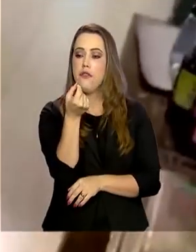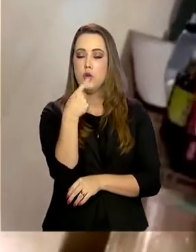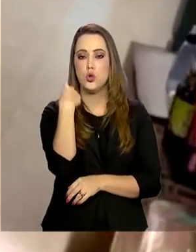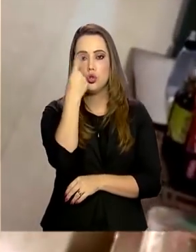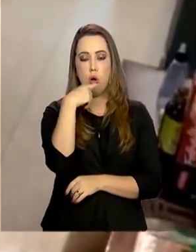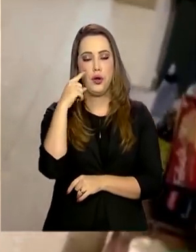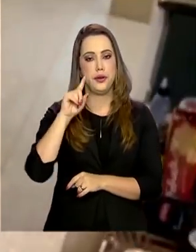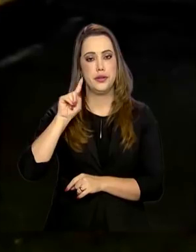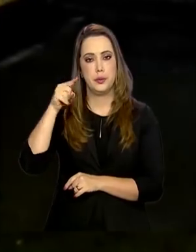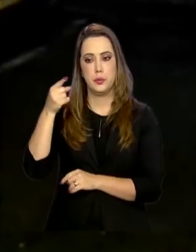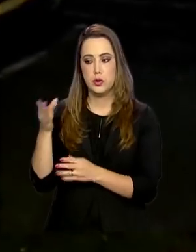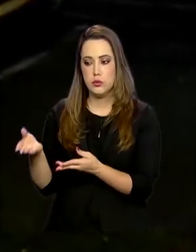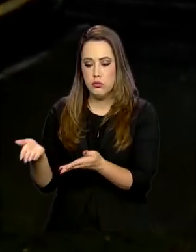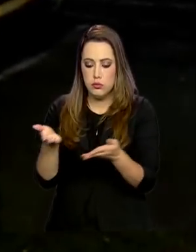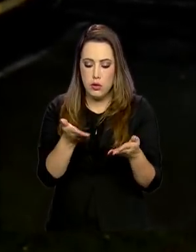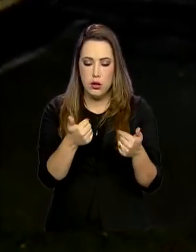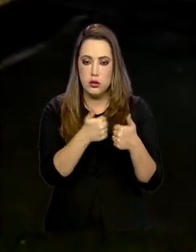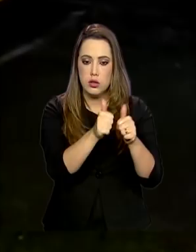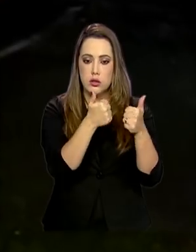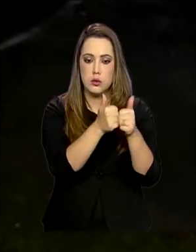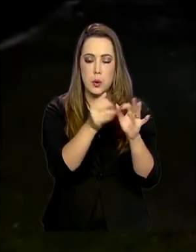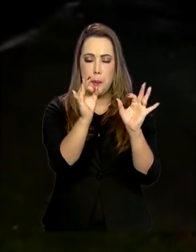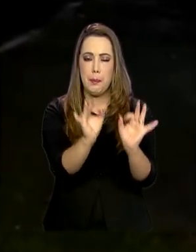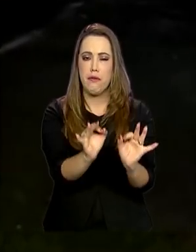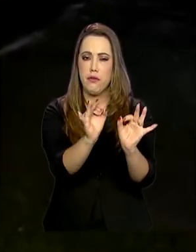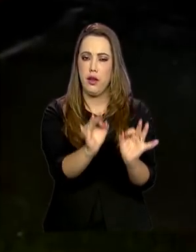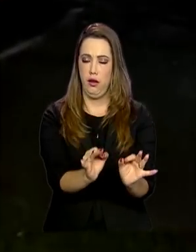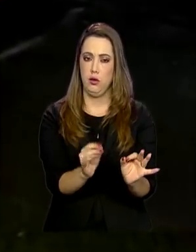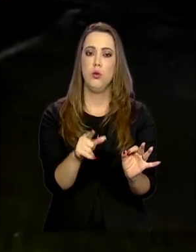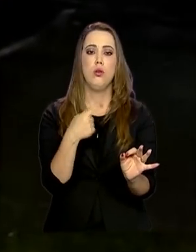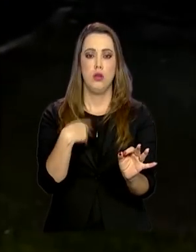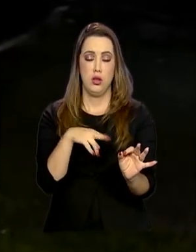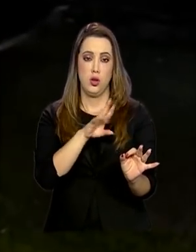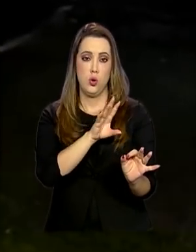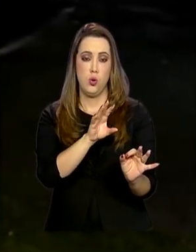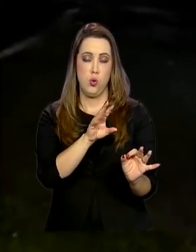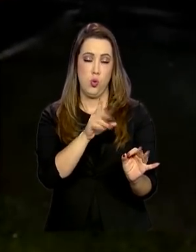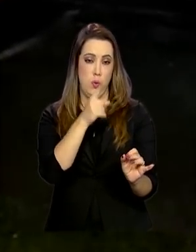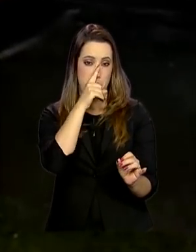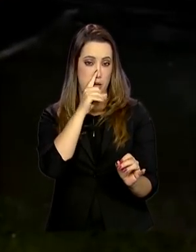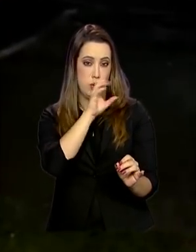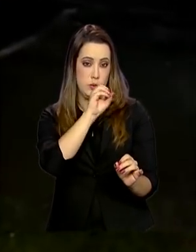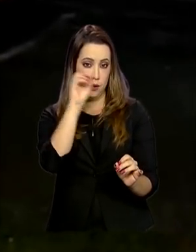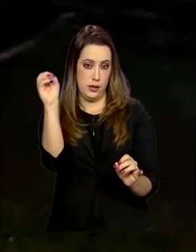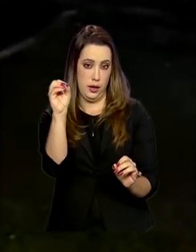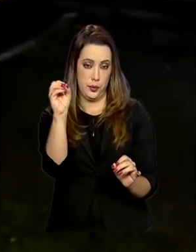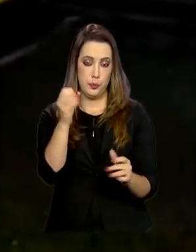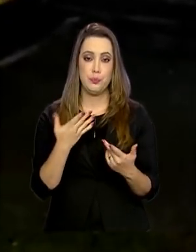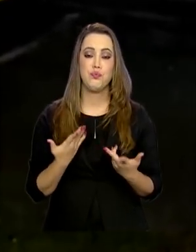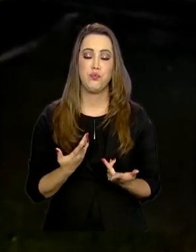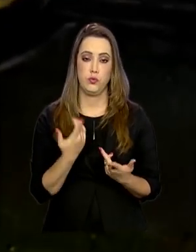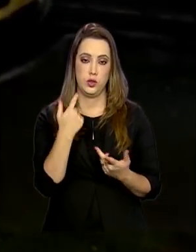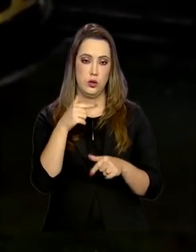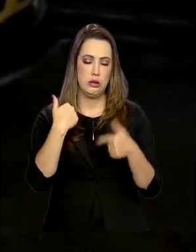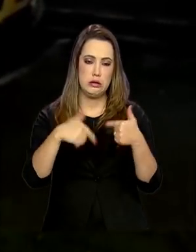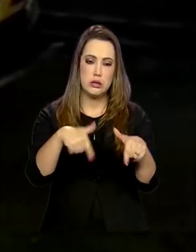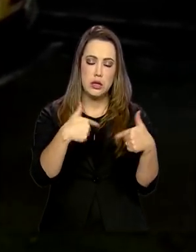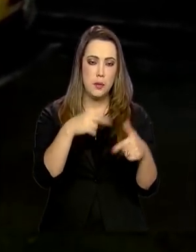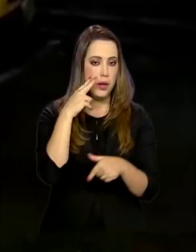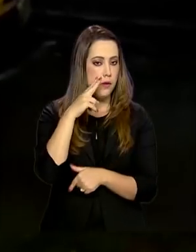após a coleta em perfeito estado e com risco zero de contaminação trabalho